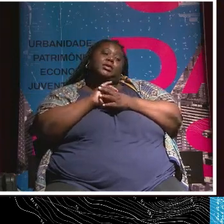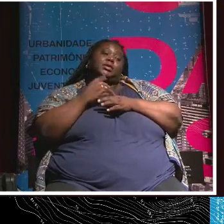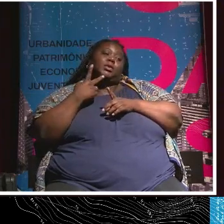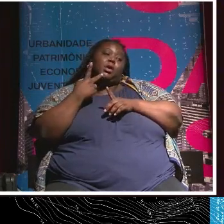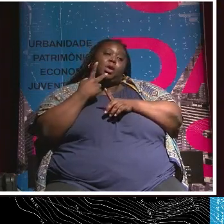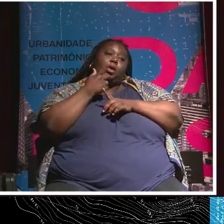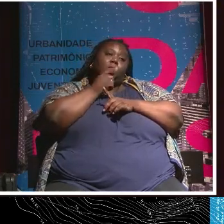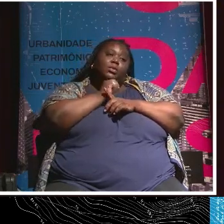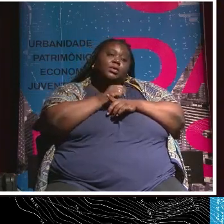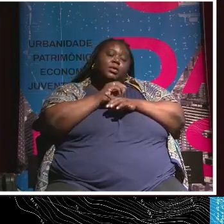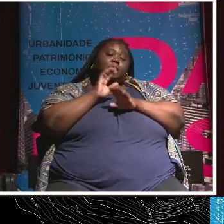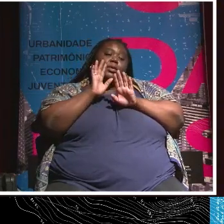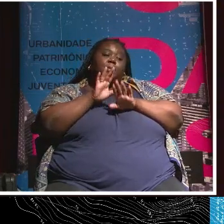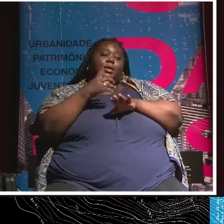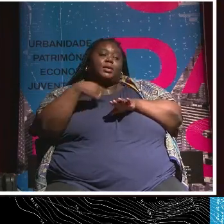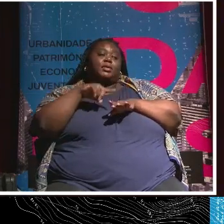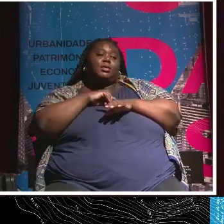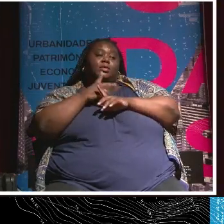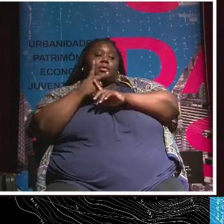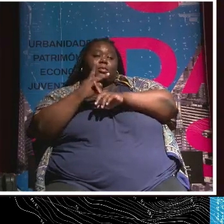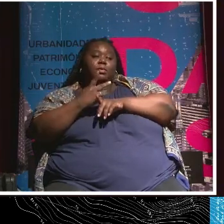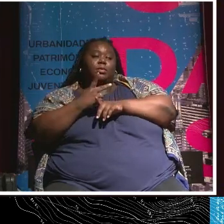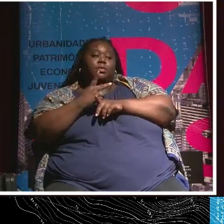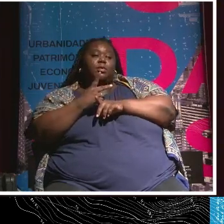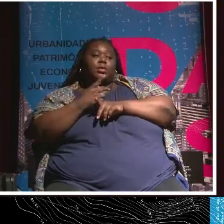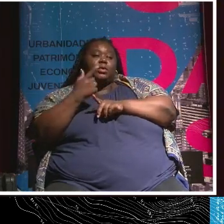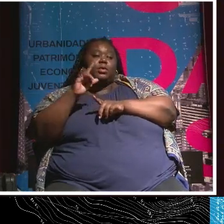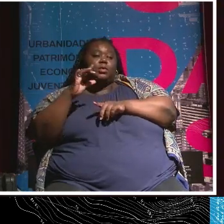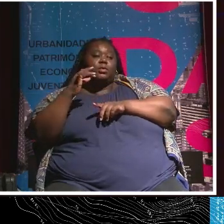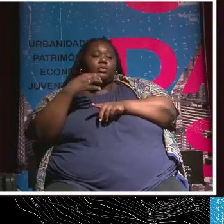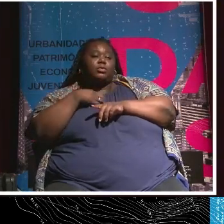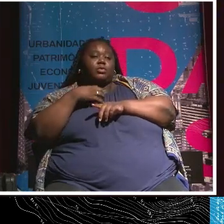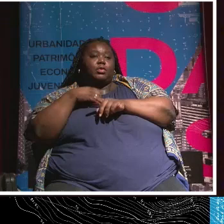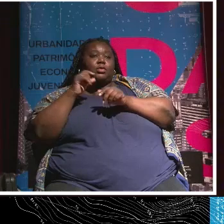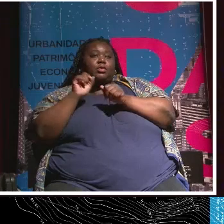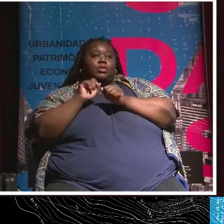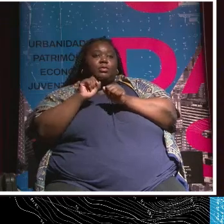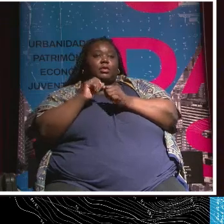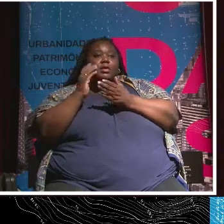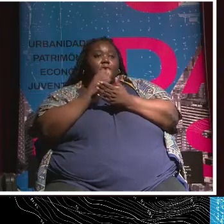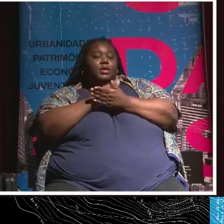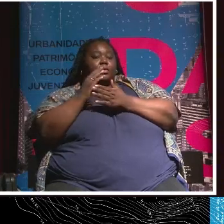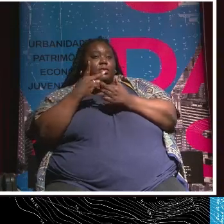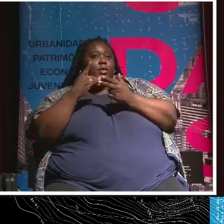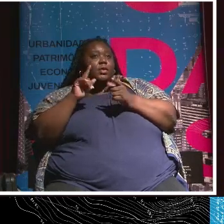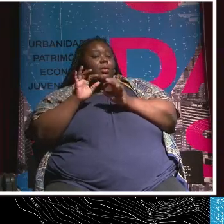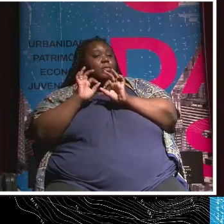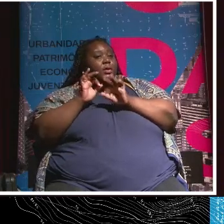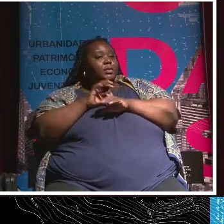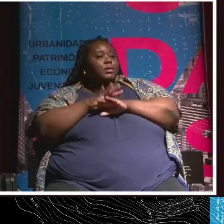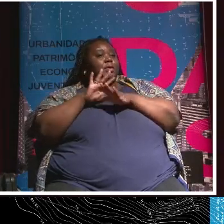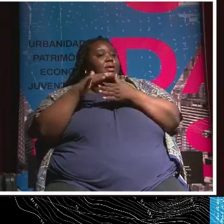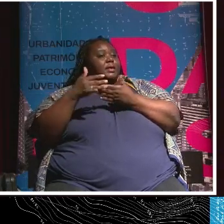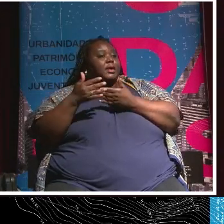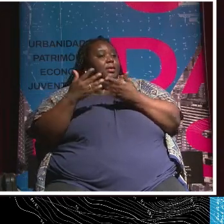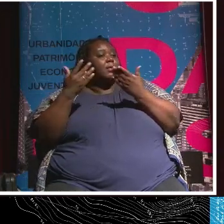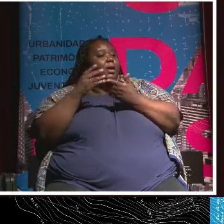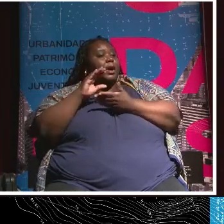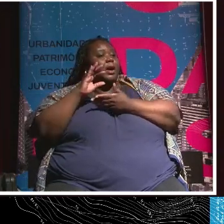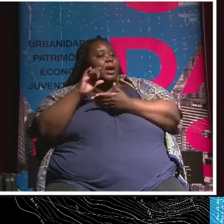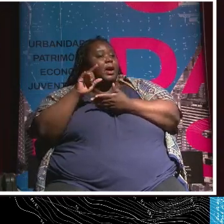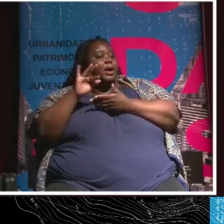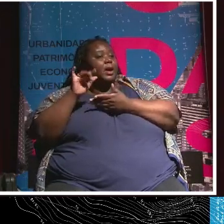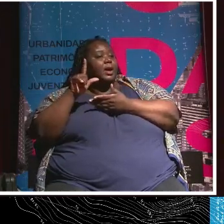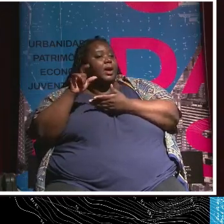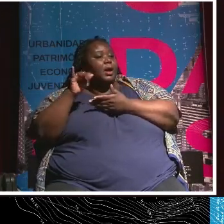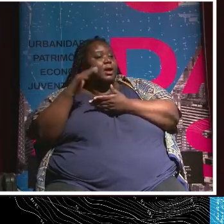das suas limitações, que nós buscamos alternativas para poder fazer com que as coisas aconteçam, mesmo assim. Então, a lógica virtual